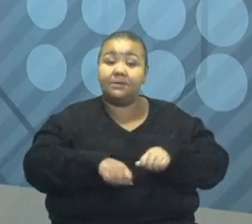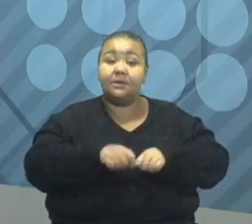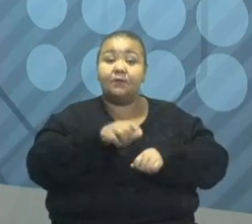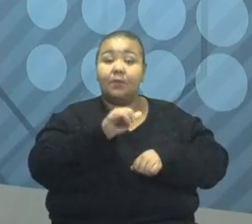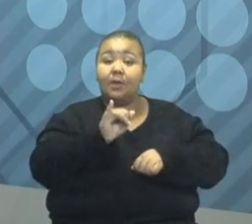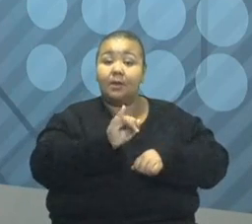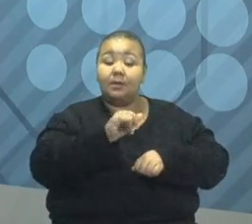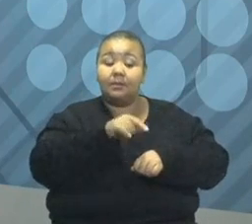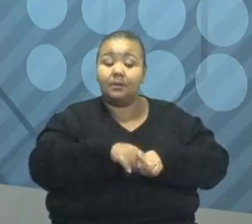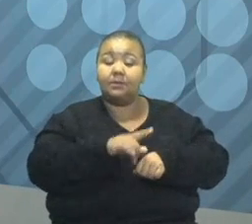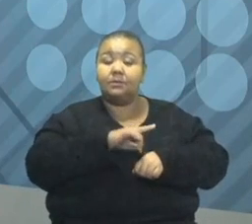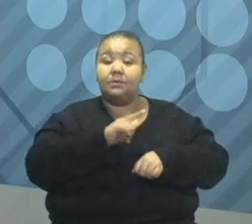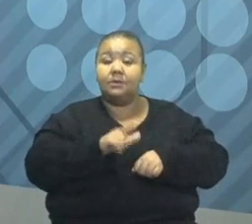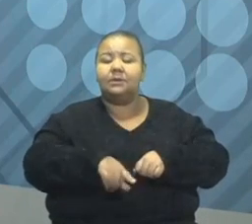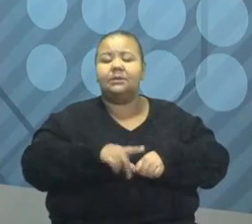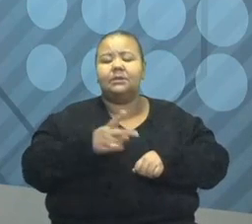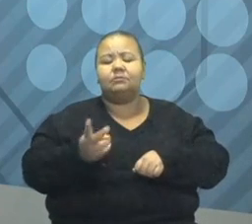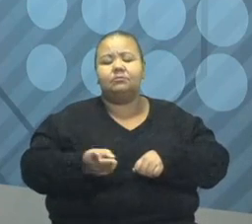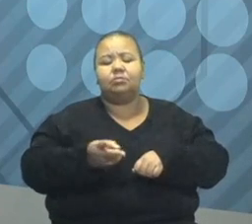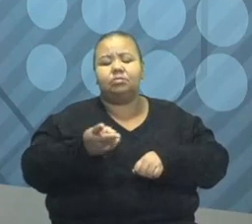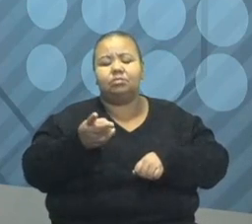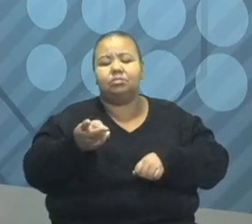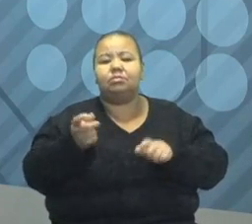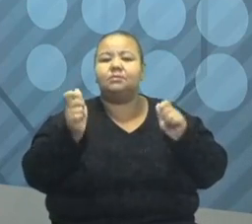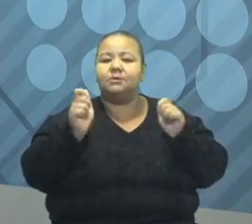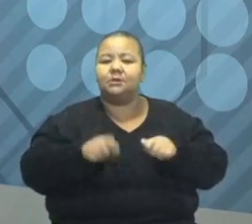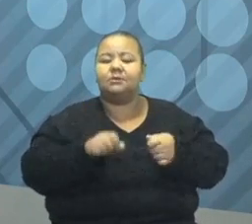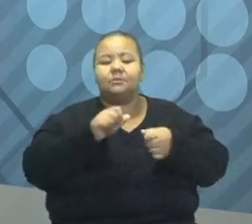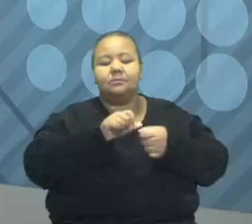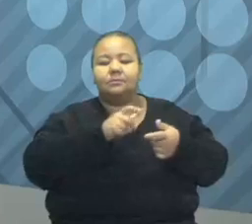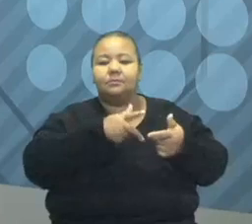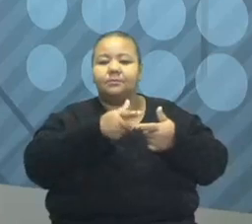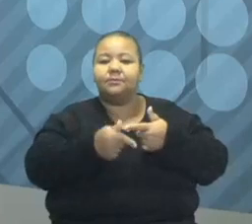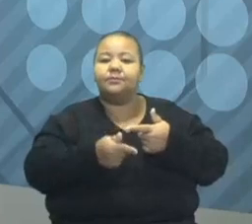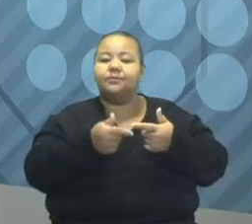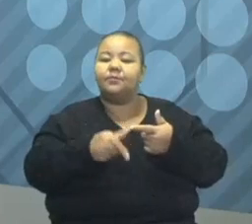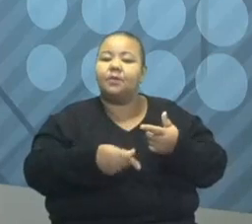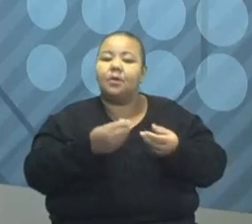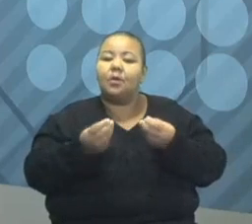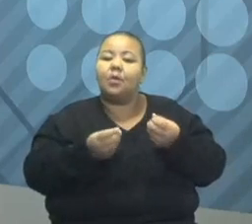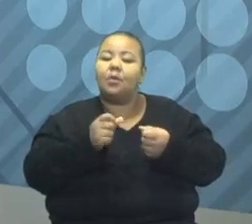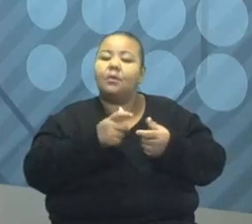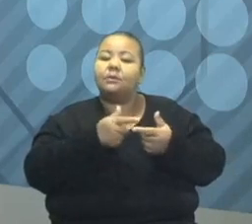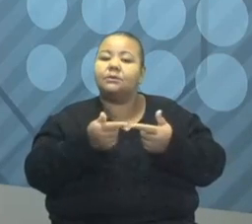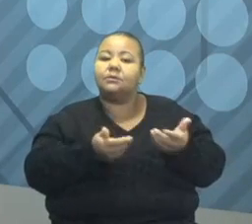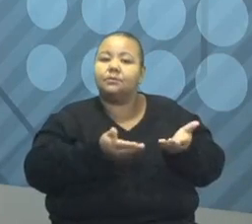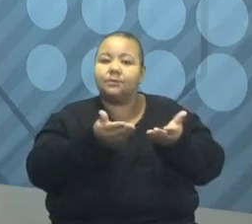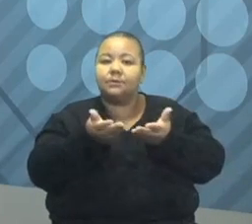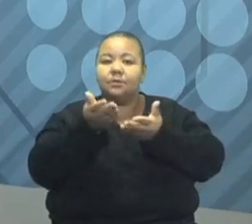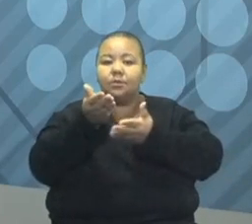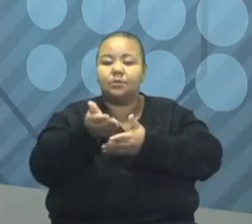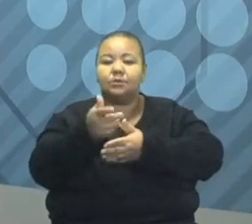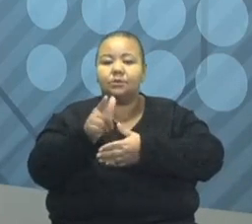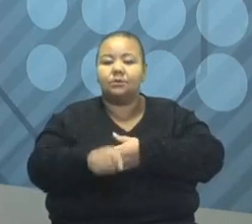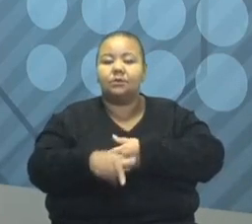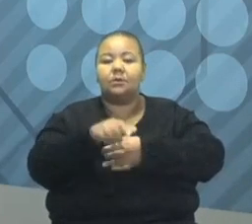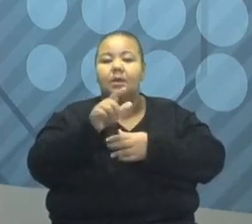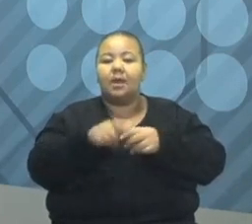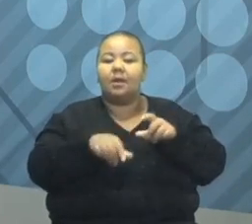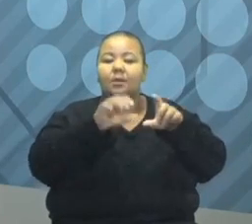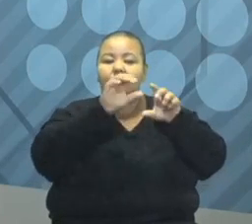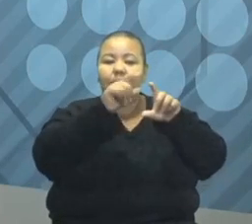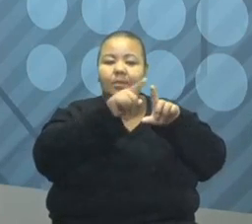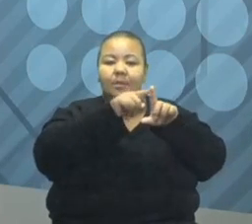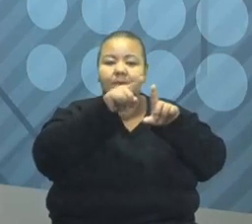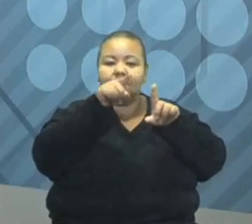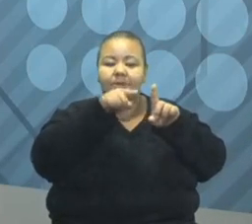indeterminado, ele tem infinitas soluções. E qual é o método de resolução que eu trouxe a você hoje? O método do escalonamento.